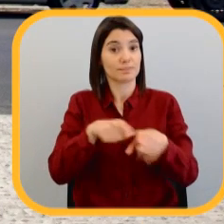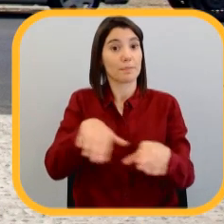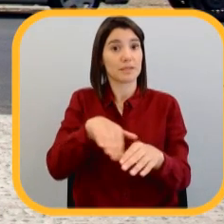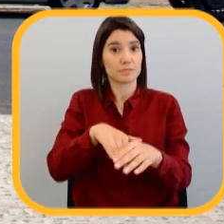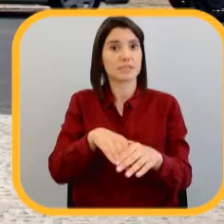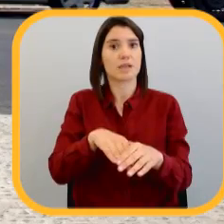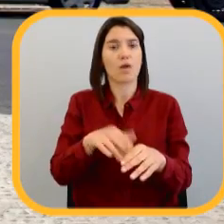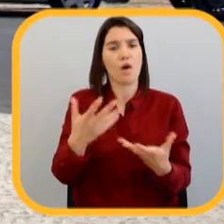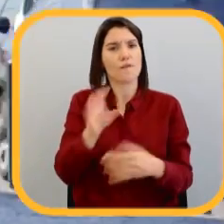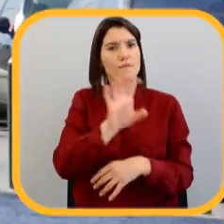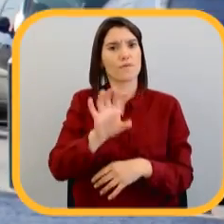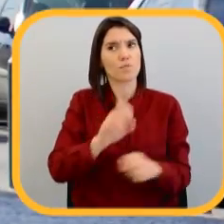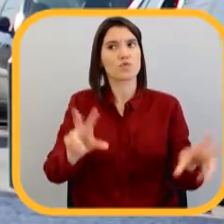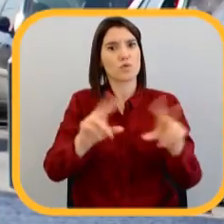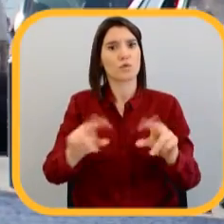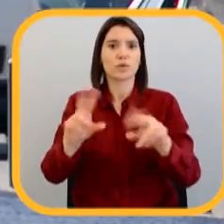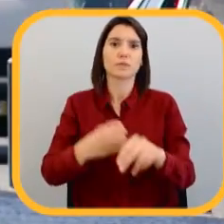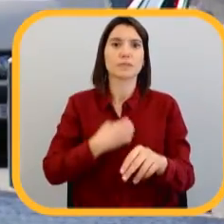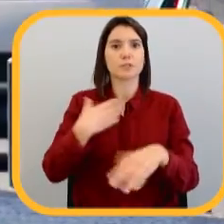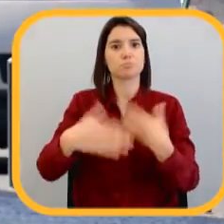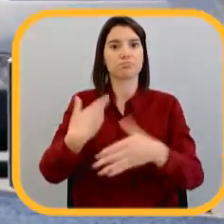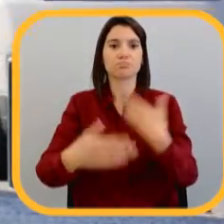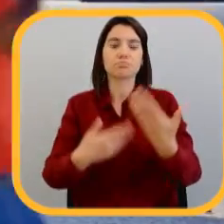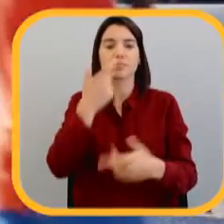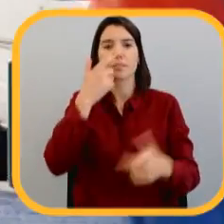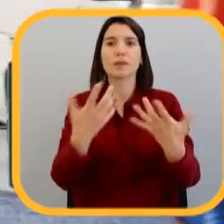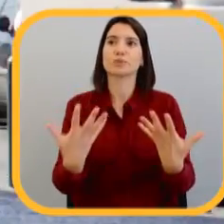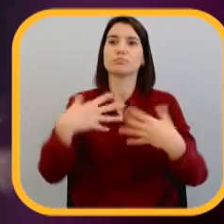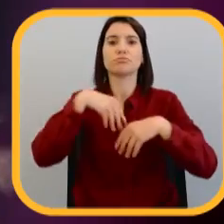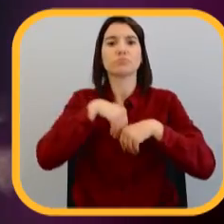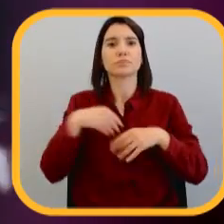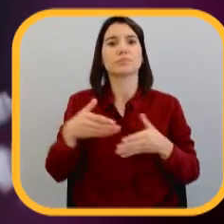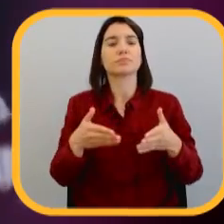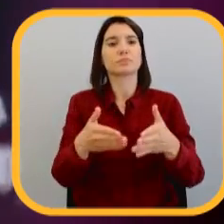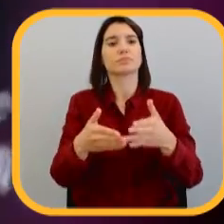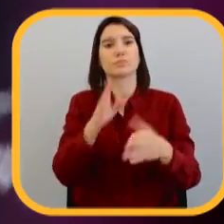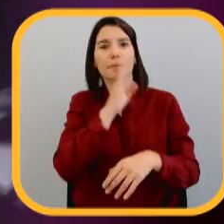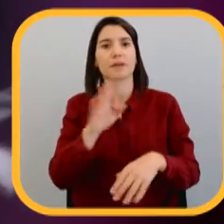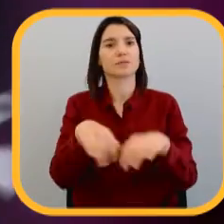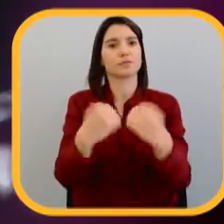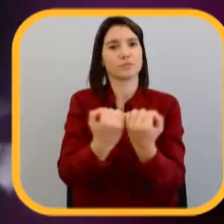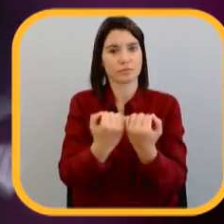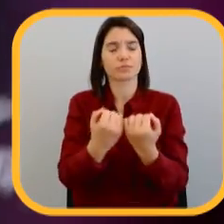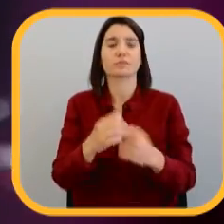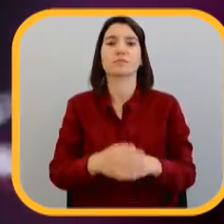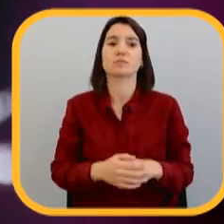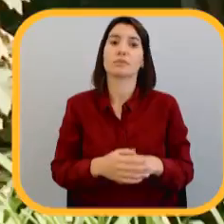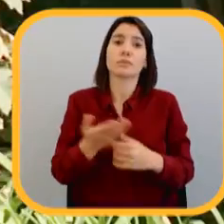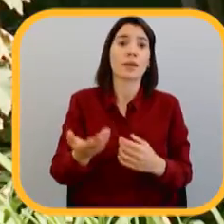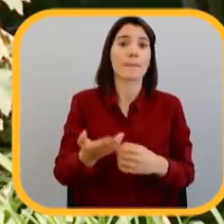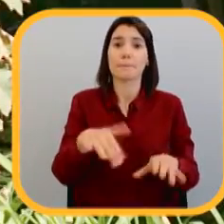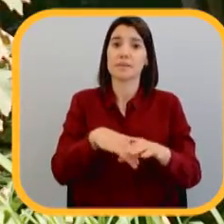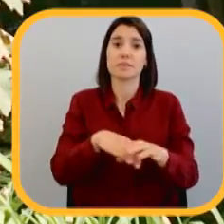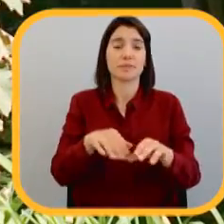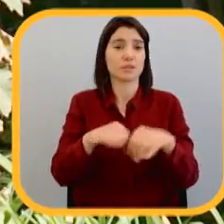A participação política tem adquirido novos significados e sentidos à medida que os cidadãos a incorporam nas suas estratégias e práticas sociais.